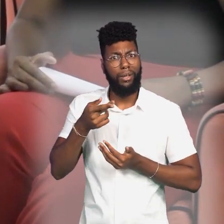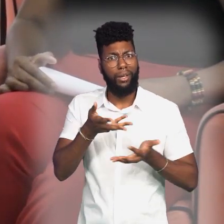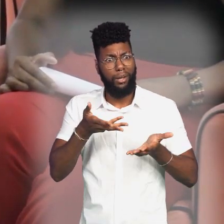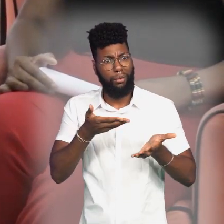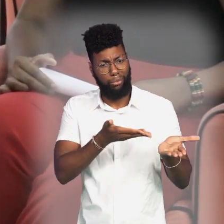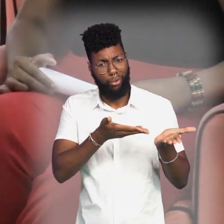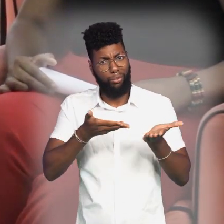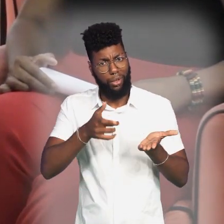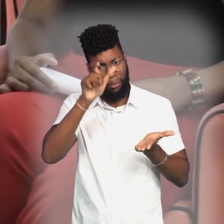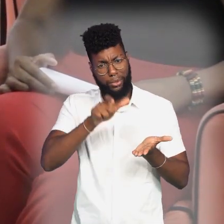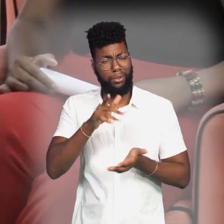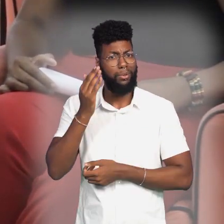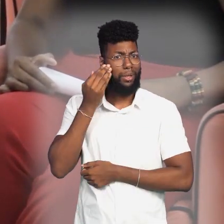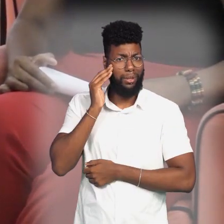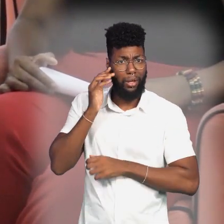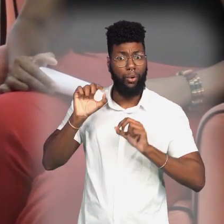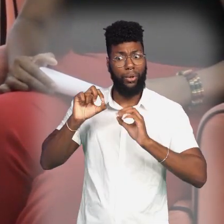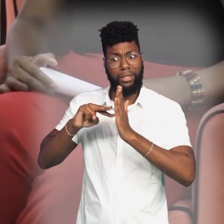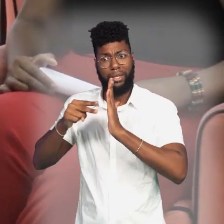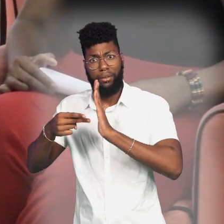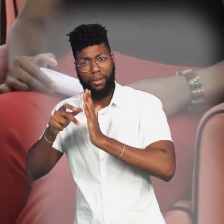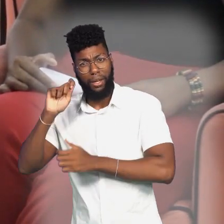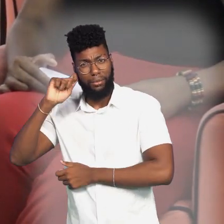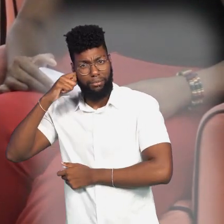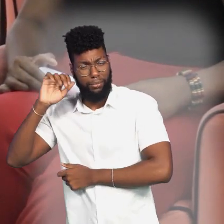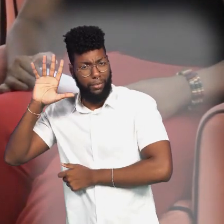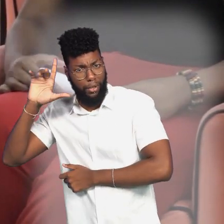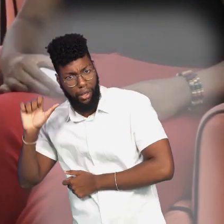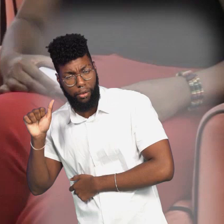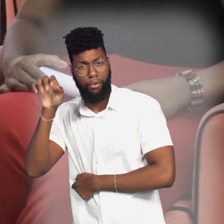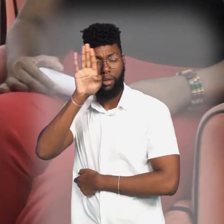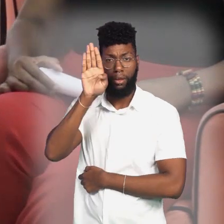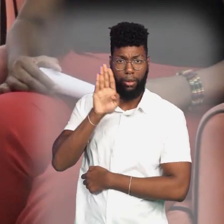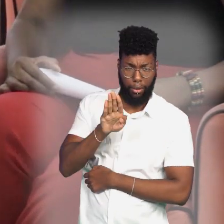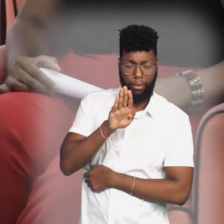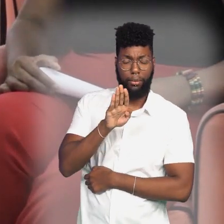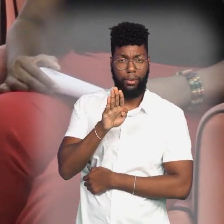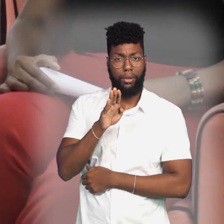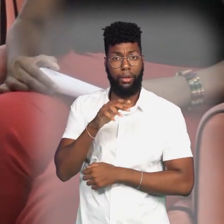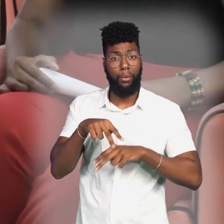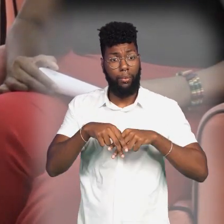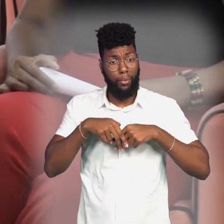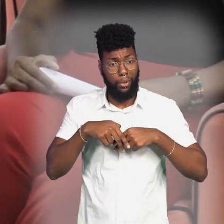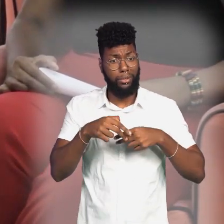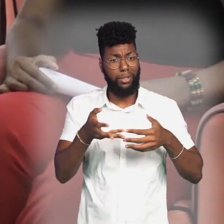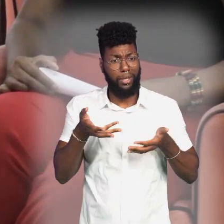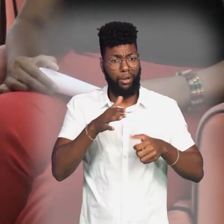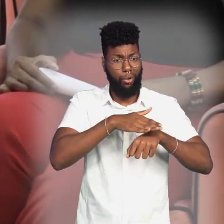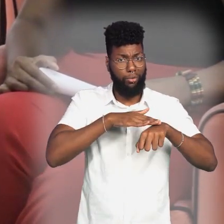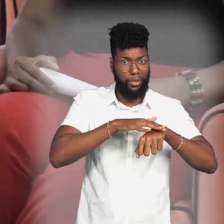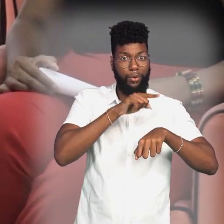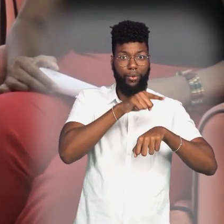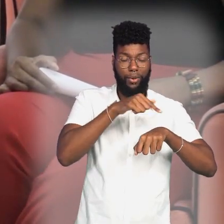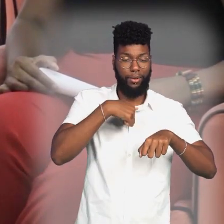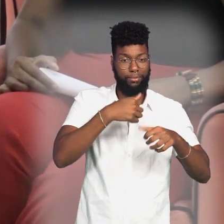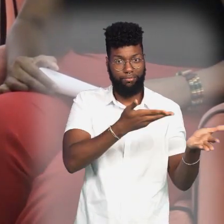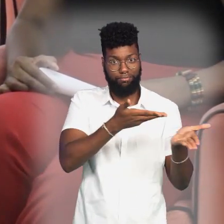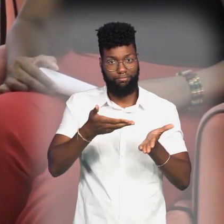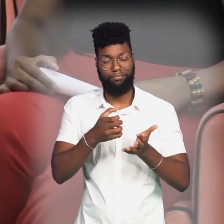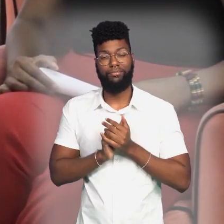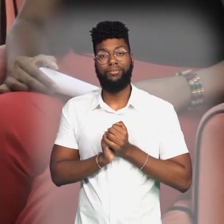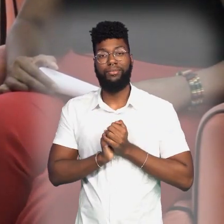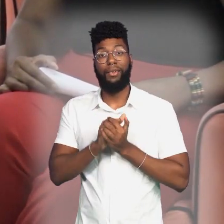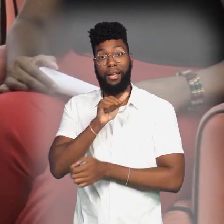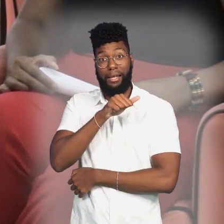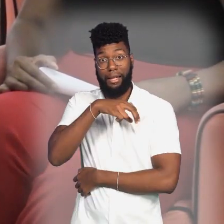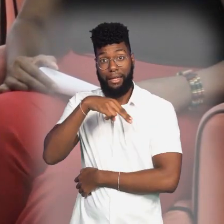compreenda África e Brasil. E aí eu tenho um cara aí, então eu vou lá, vou conversar com ele, e aí eu trouxe. Ana, por